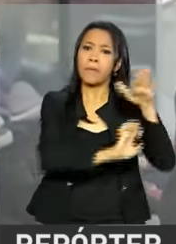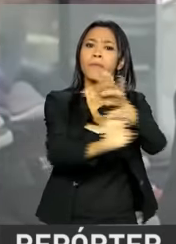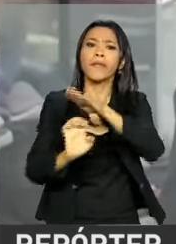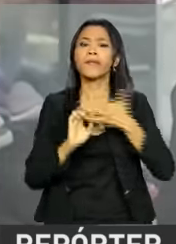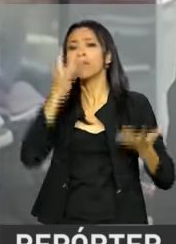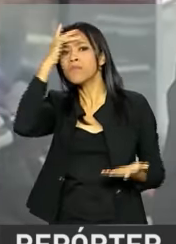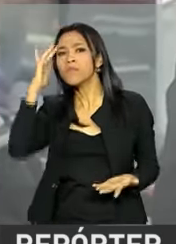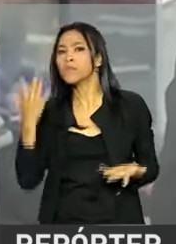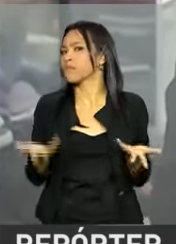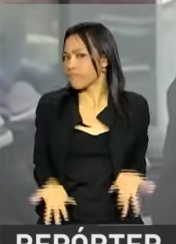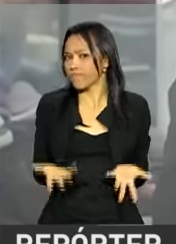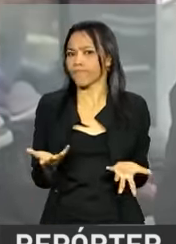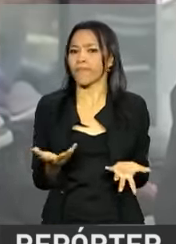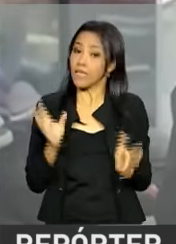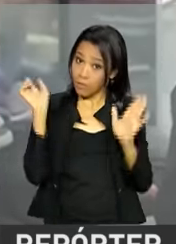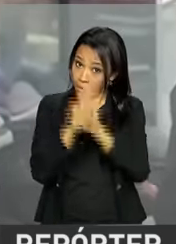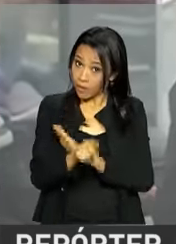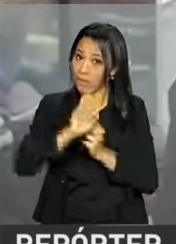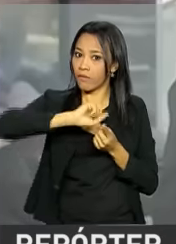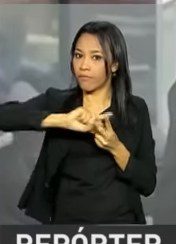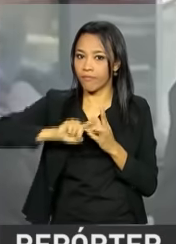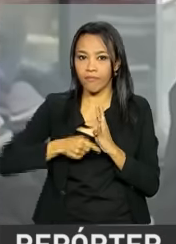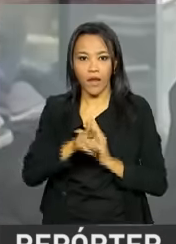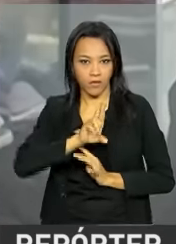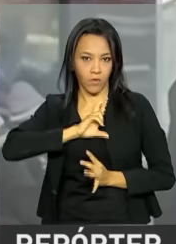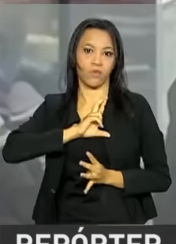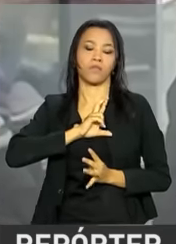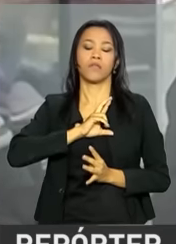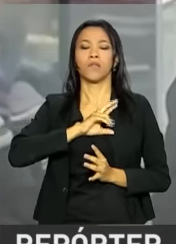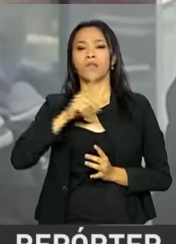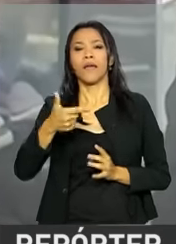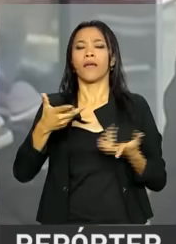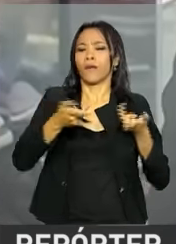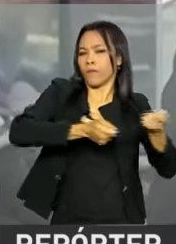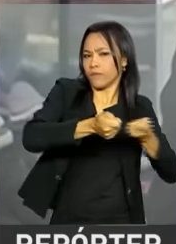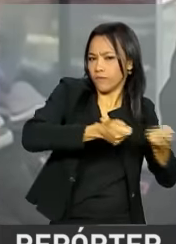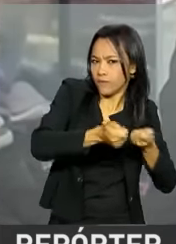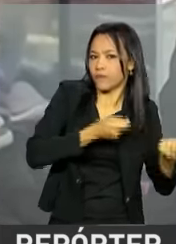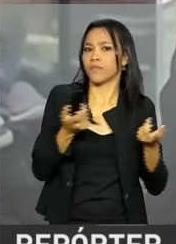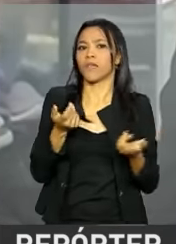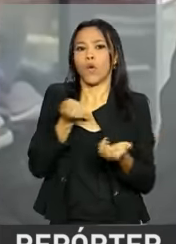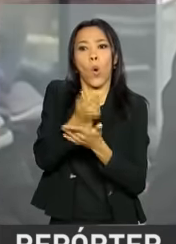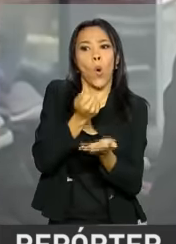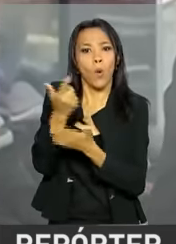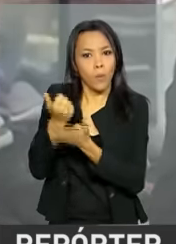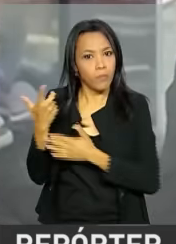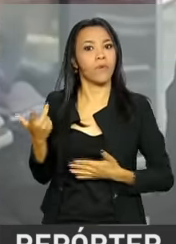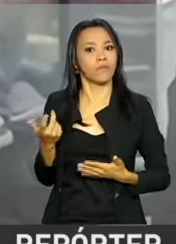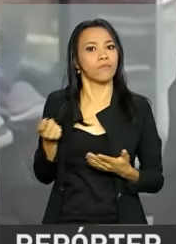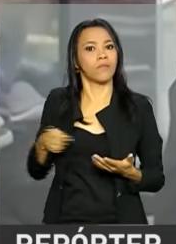comuns para essa pergunta há mais de uma resposta e elas vão desde mais estabilidade e aumento do poder de compra dos